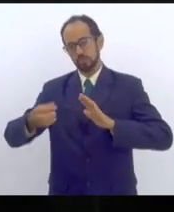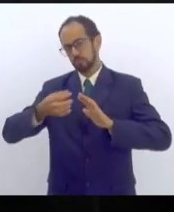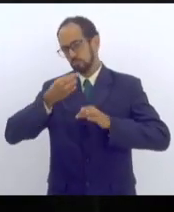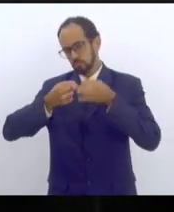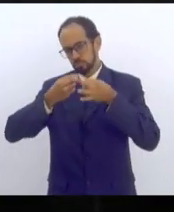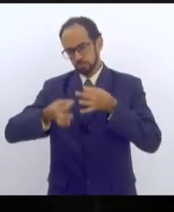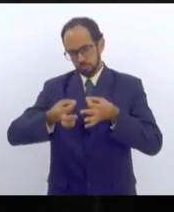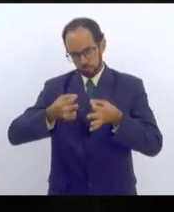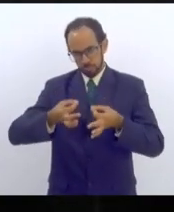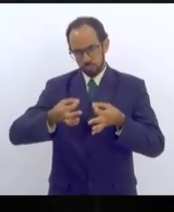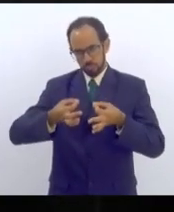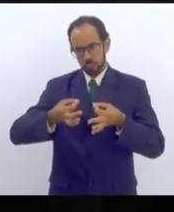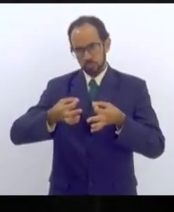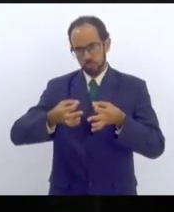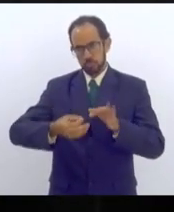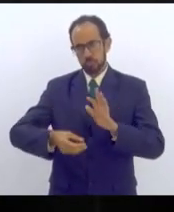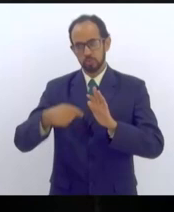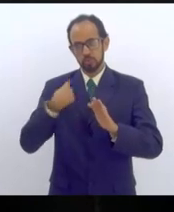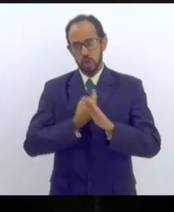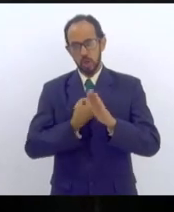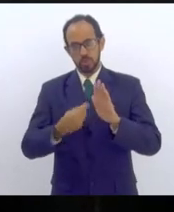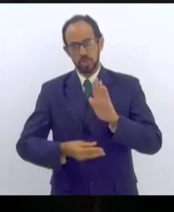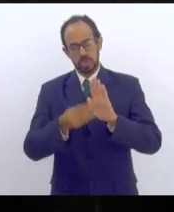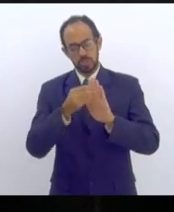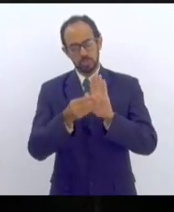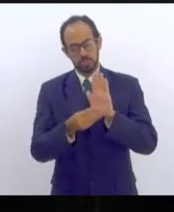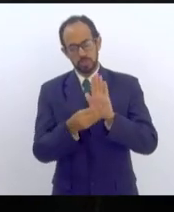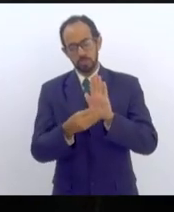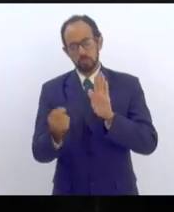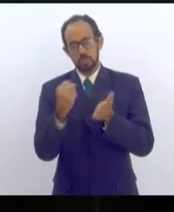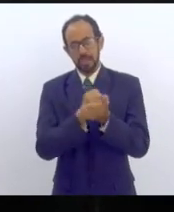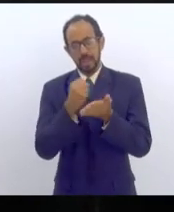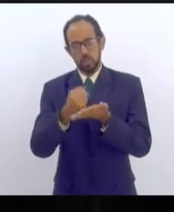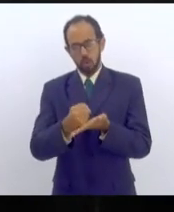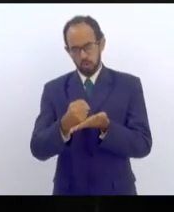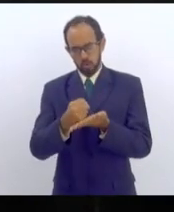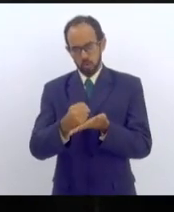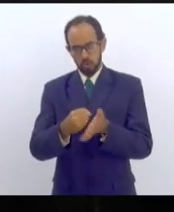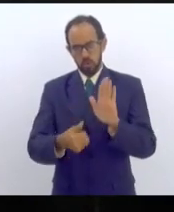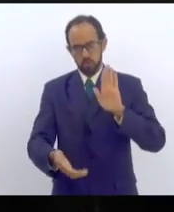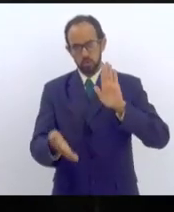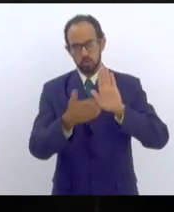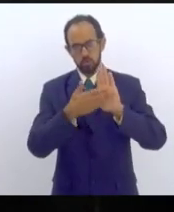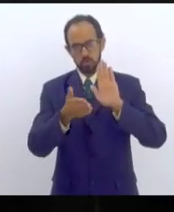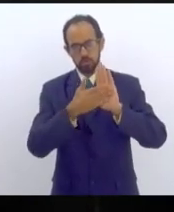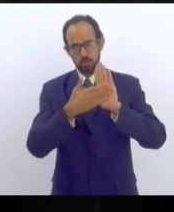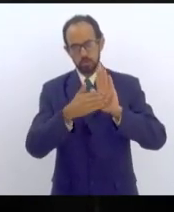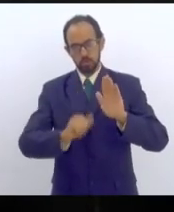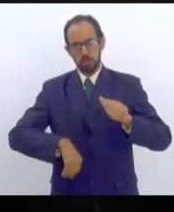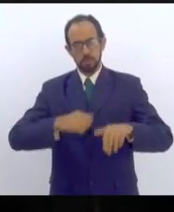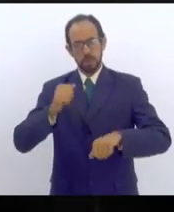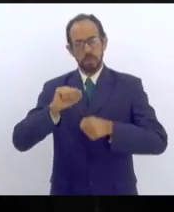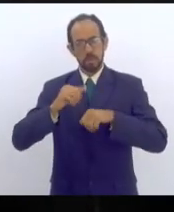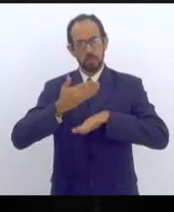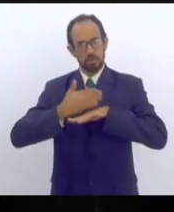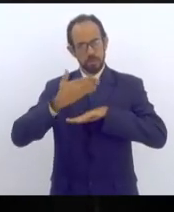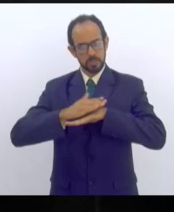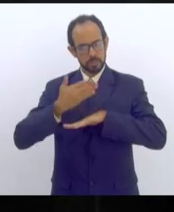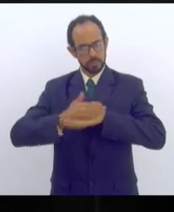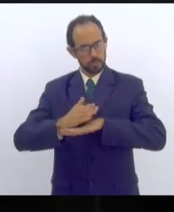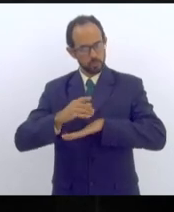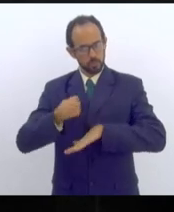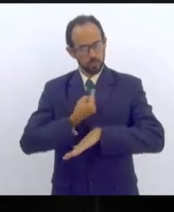registramos em cartório nossos compromissos para o exercício do nosso sexto